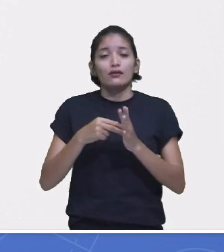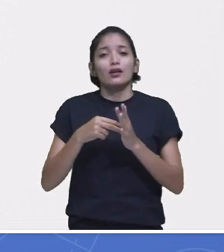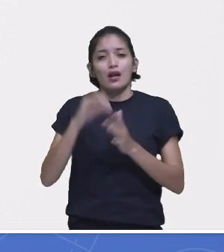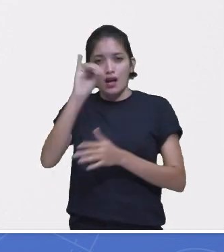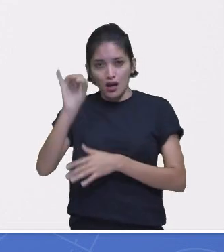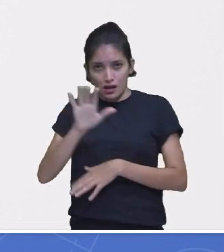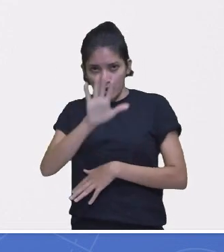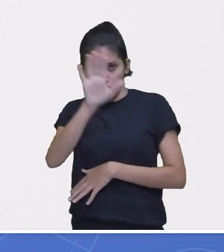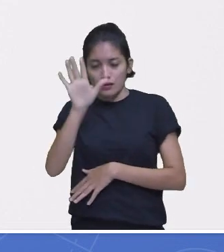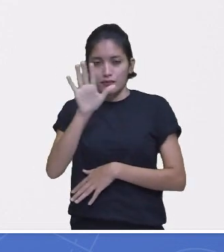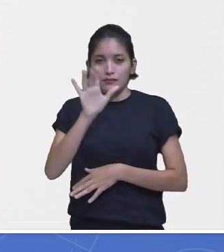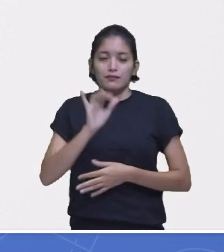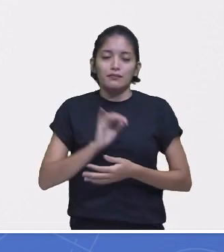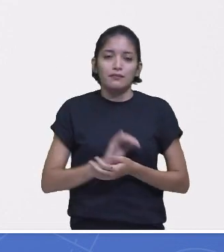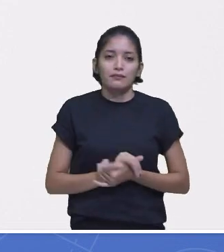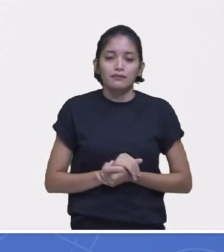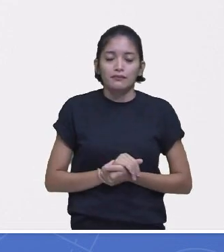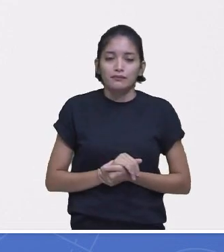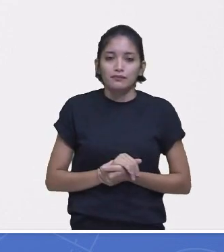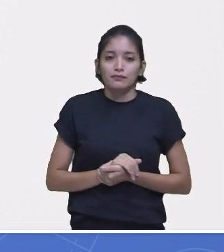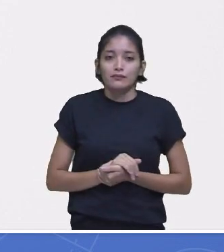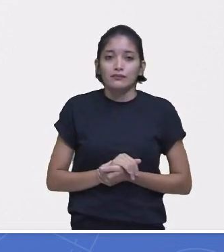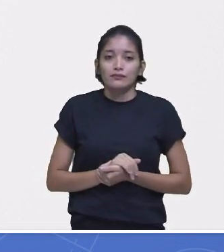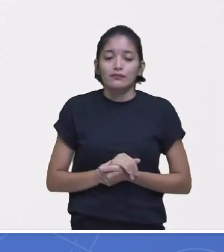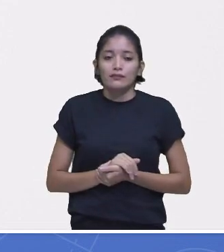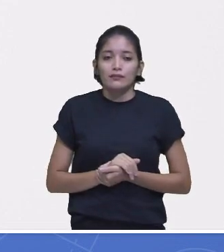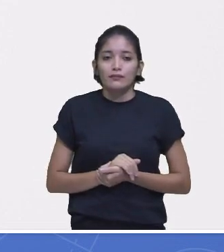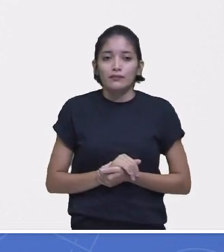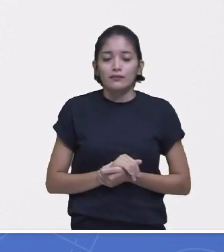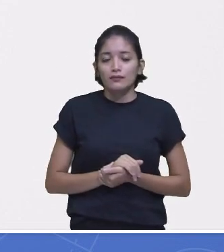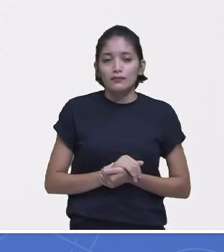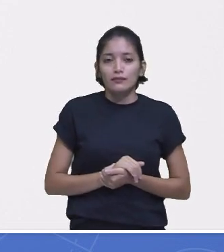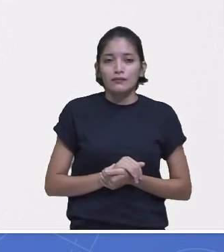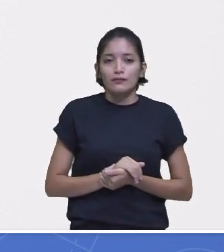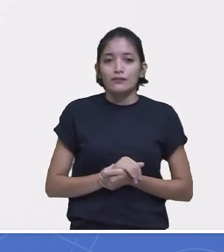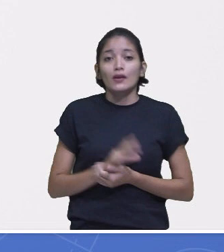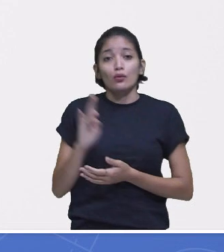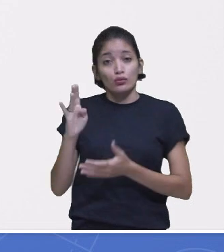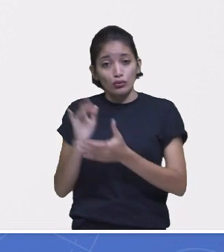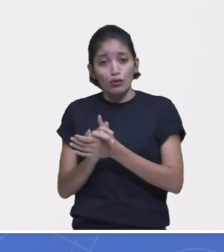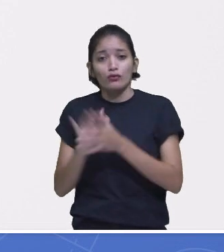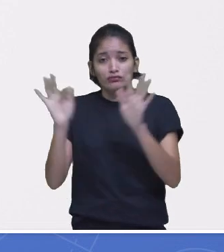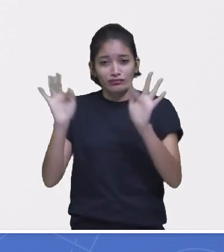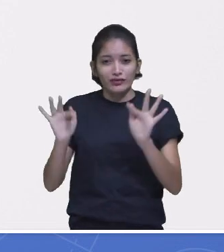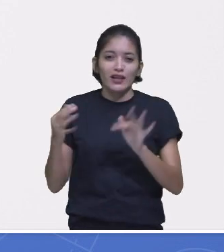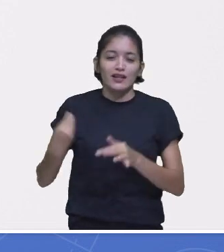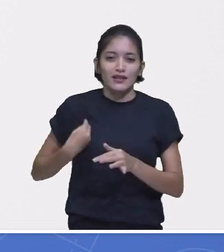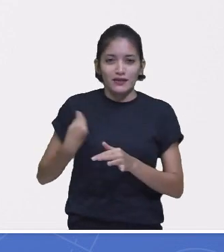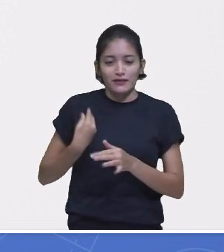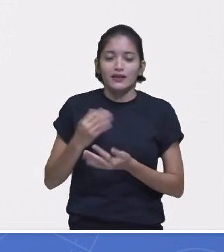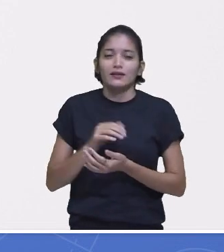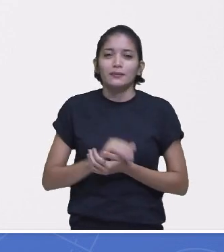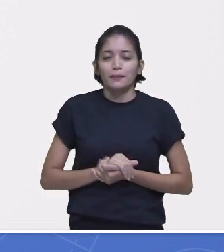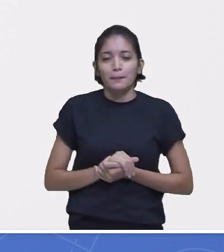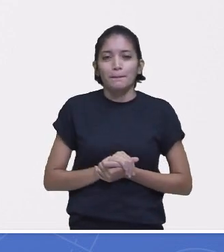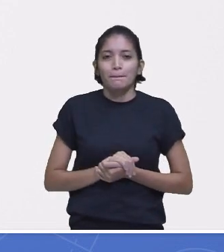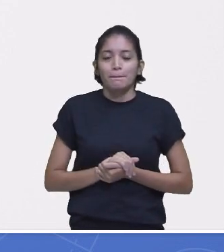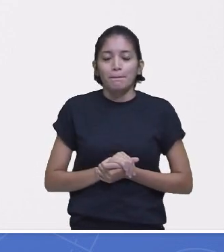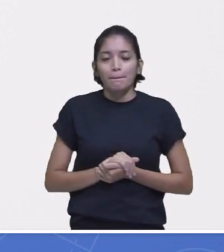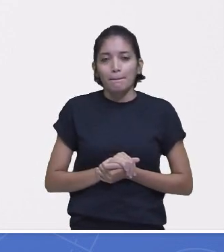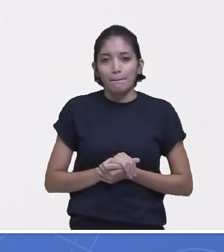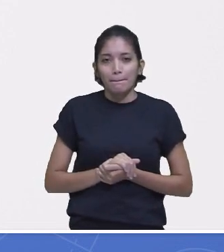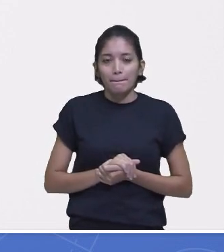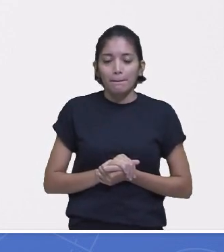né? Los novios, muy felices de la fiesta. Estamos falando de los novios, claro, terceira pessoa do